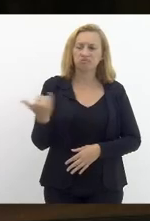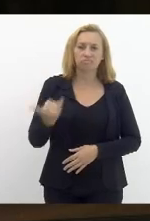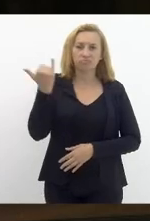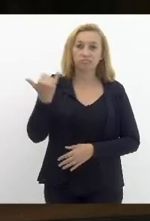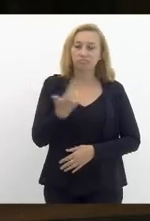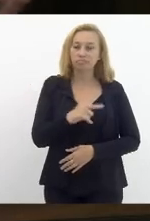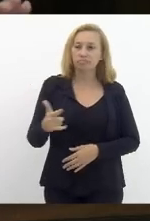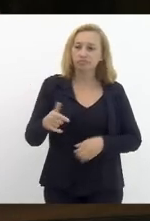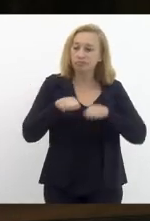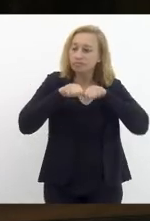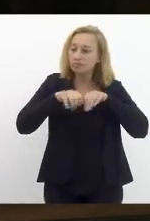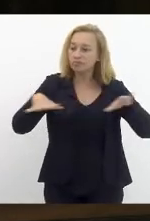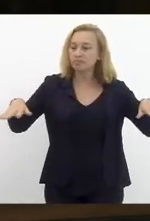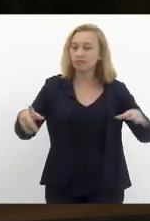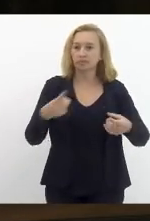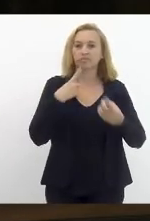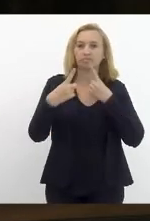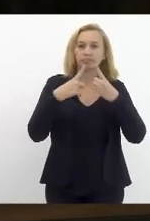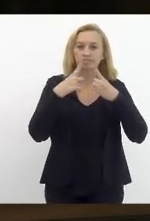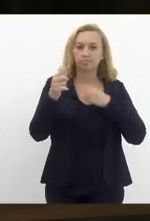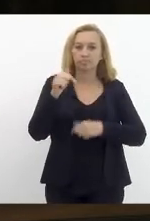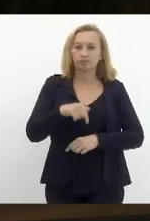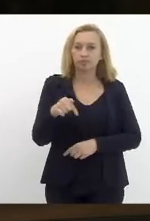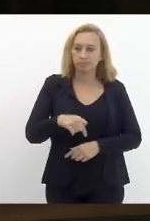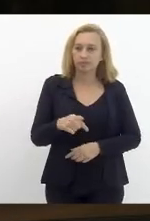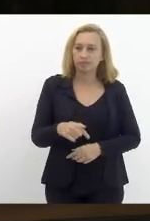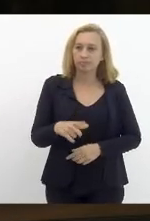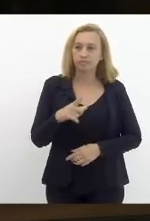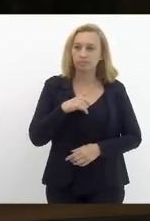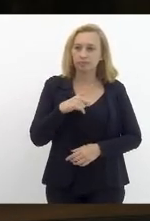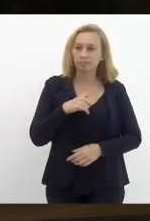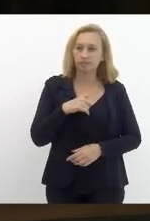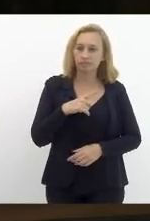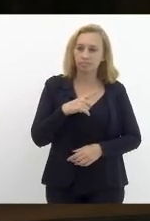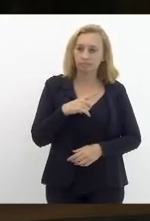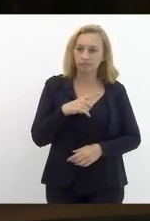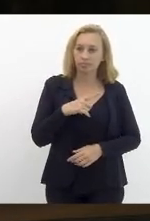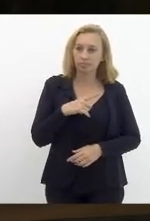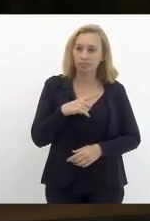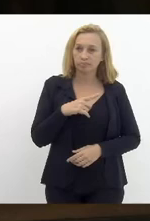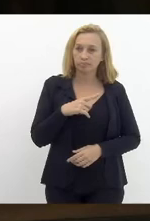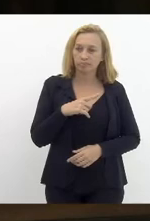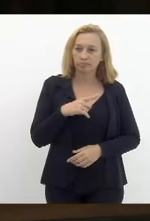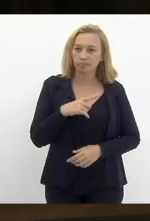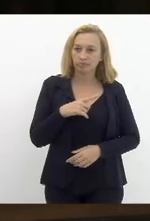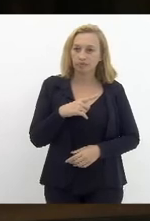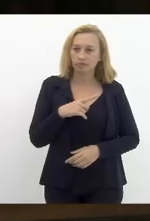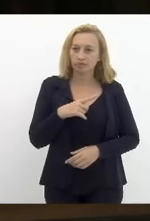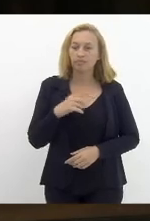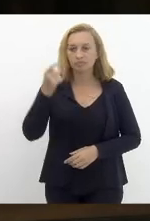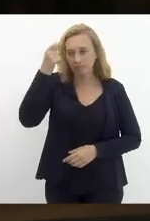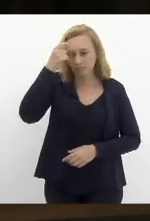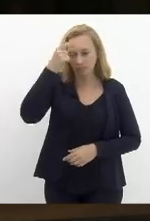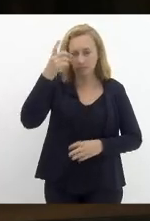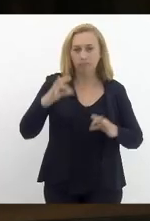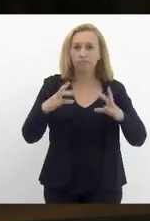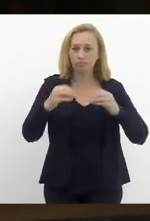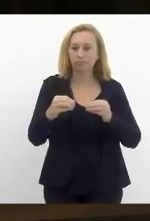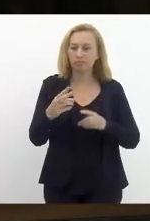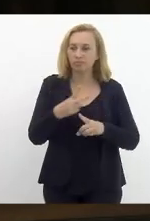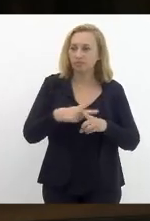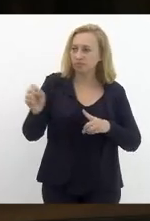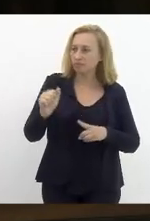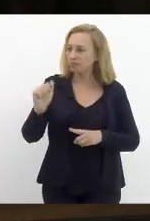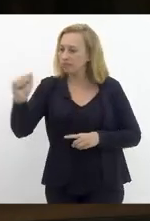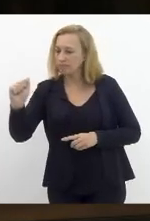vamos ampliar esse debate aqui, as autorias, temos maturidade política para isso, para dizer que isso não é a vitória de A, B